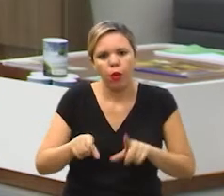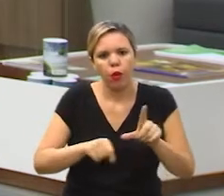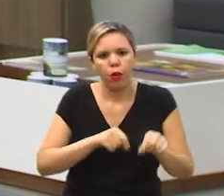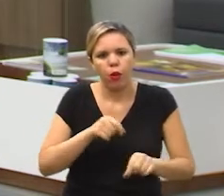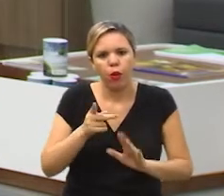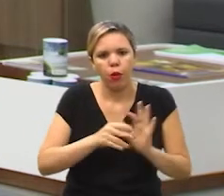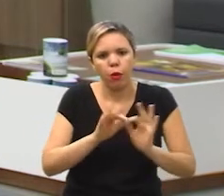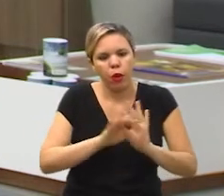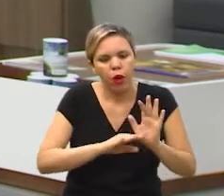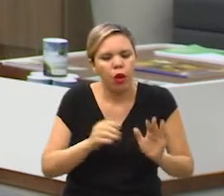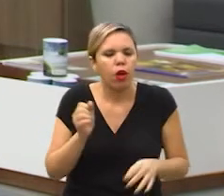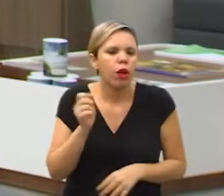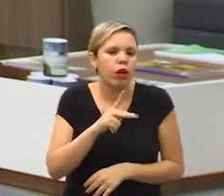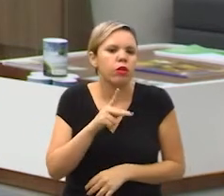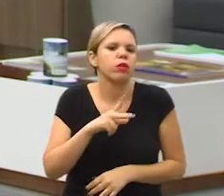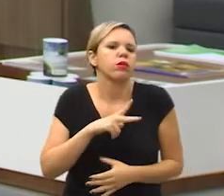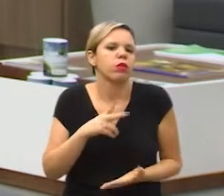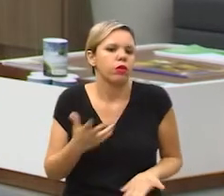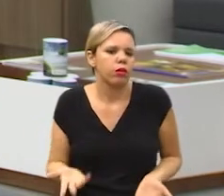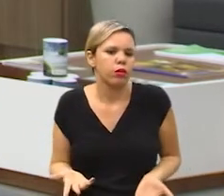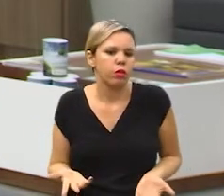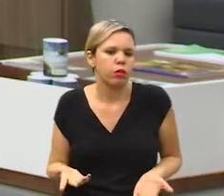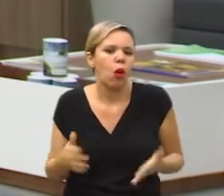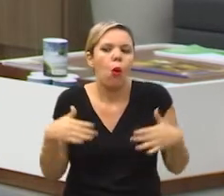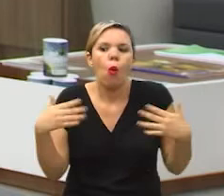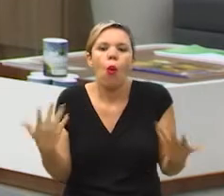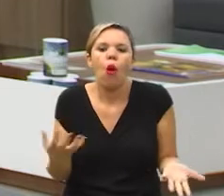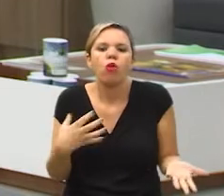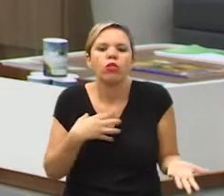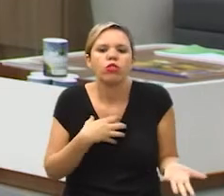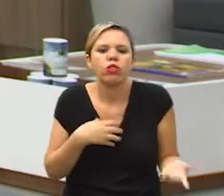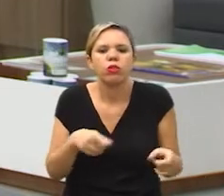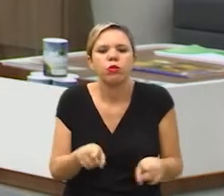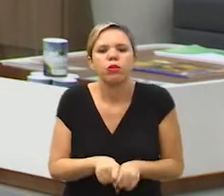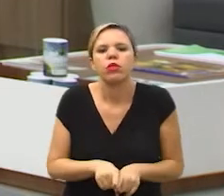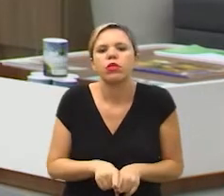escolha de um plano de previdência, por qual a forma